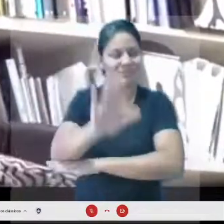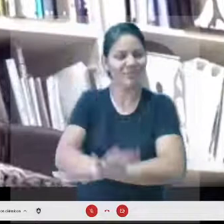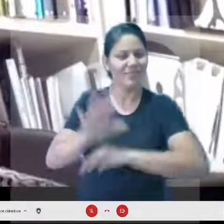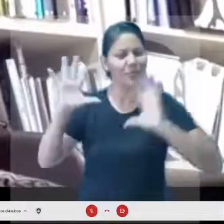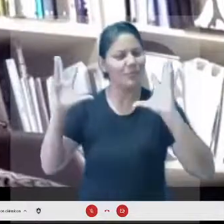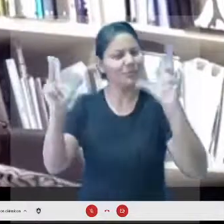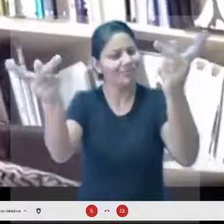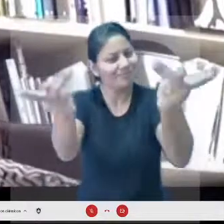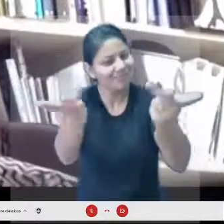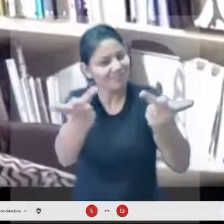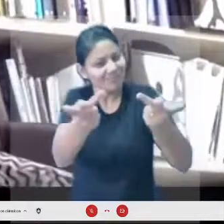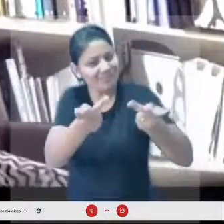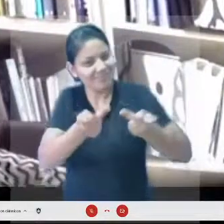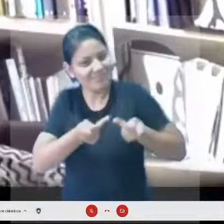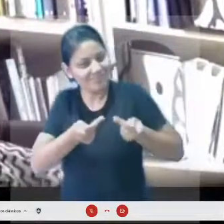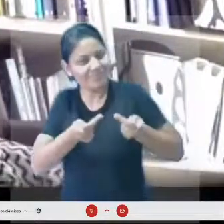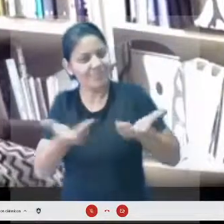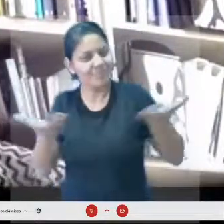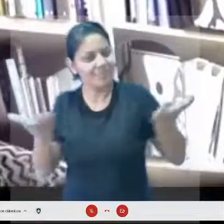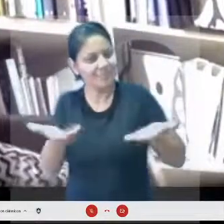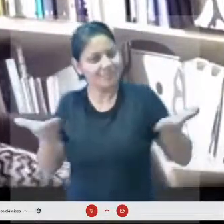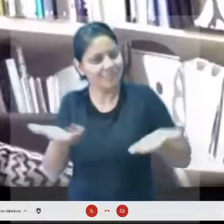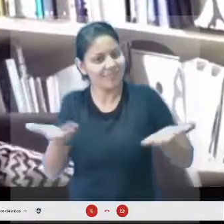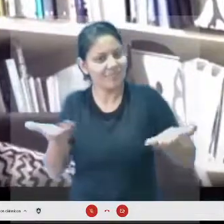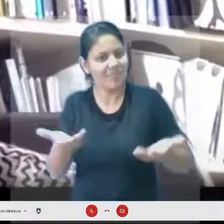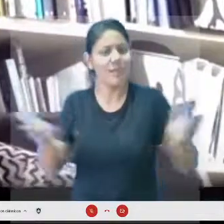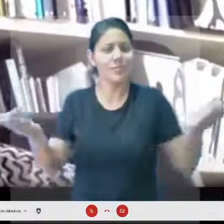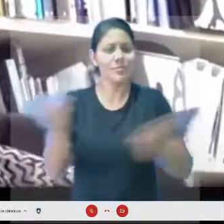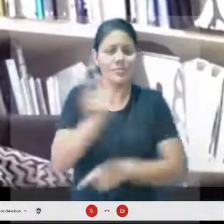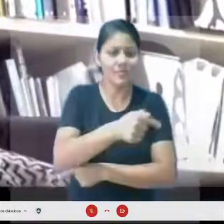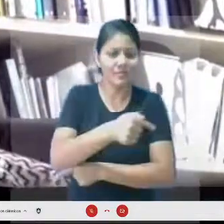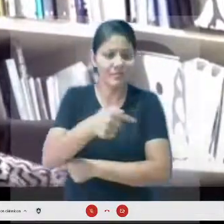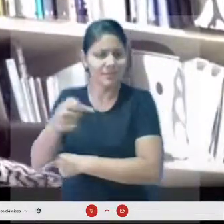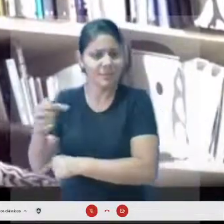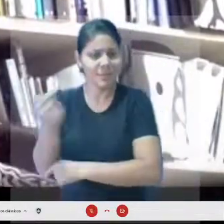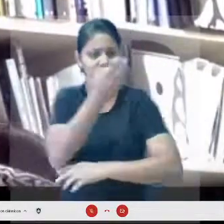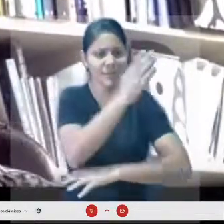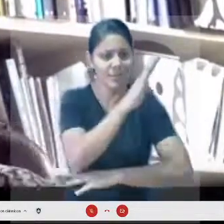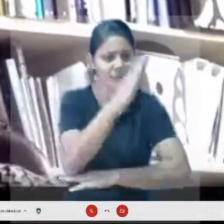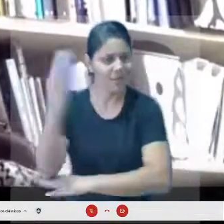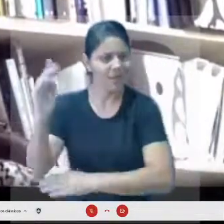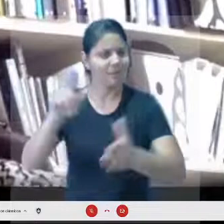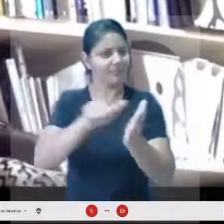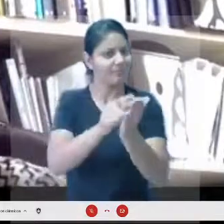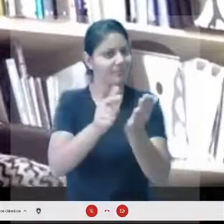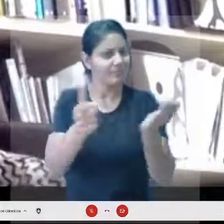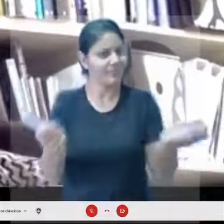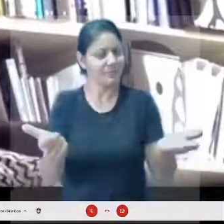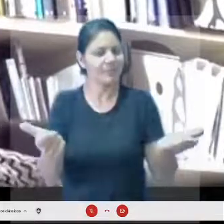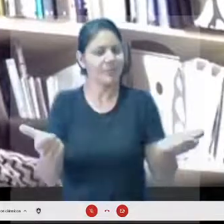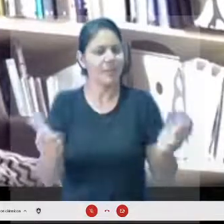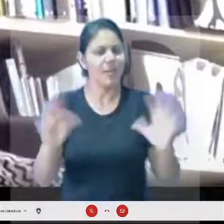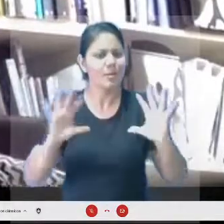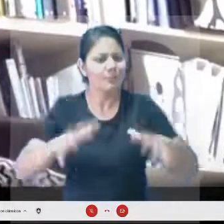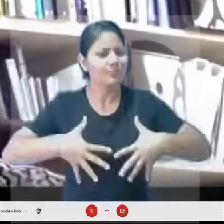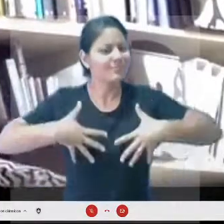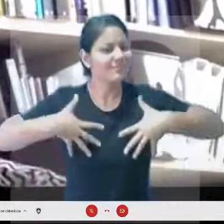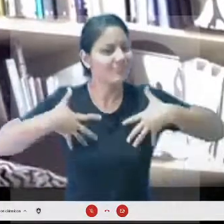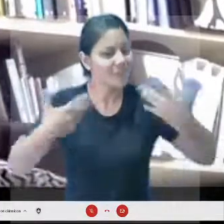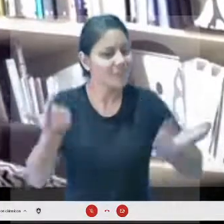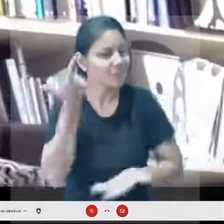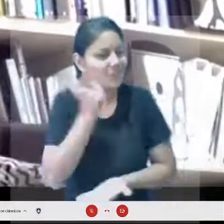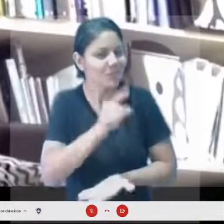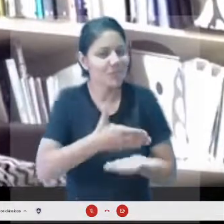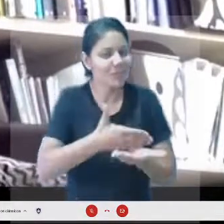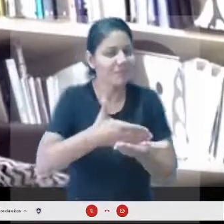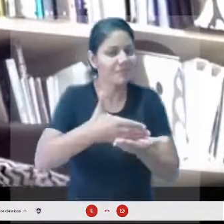Todos muito bem-vindos e bem-vindas à nossa Semana da Biblioteca e do Livro. É com muita honra que nós